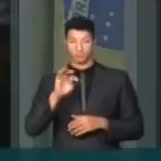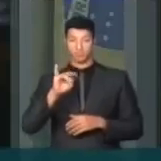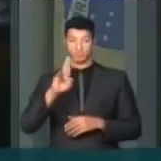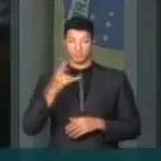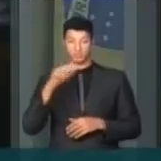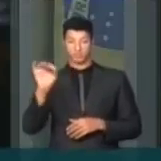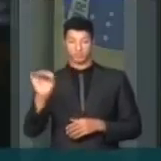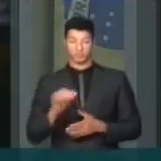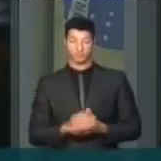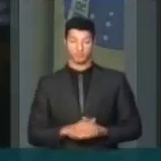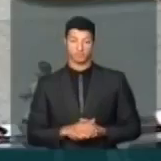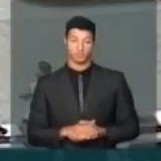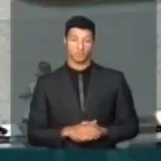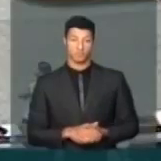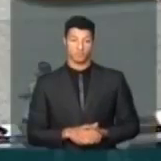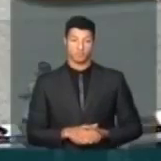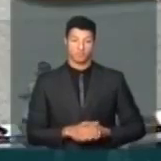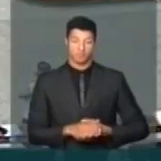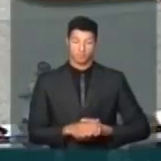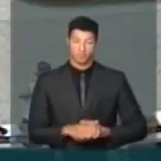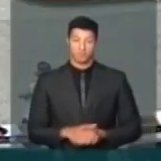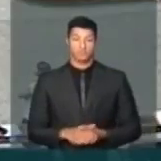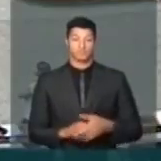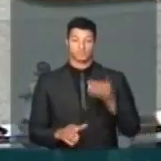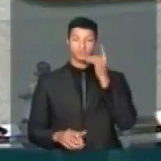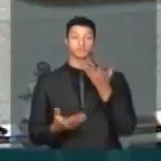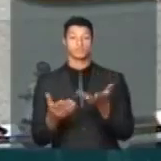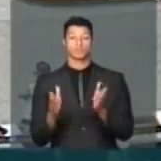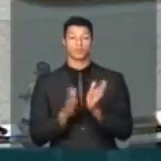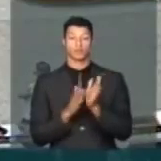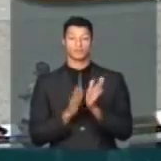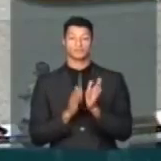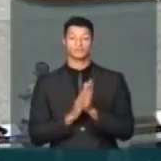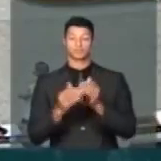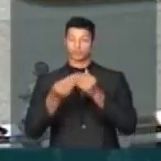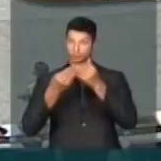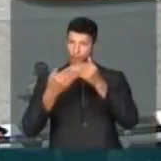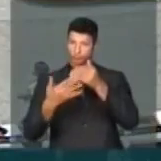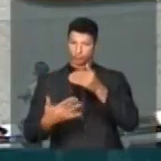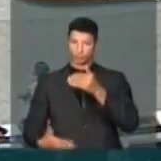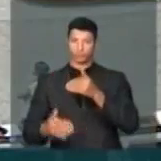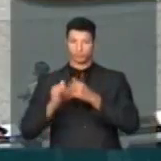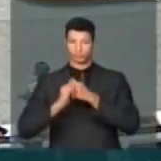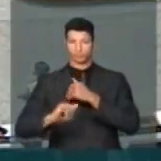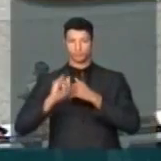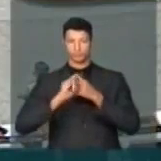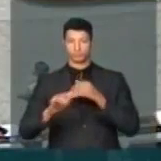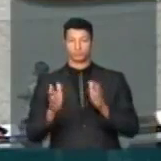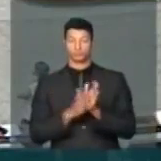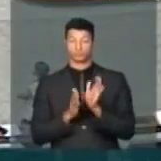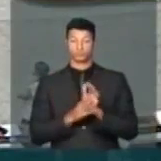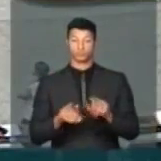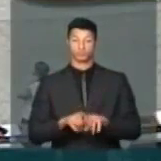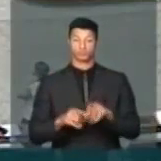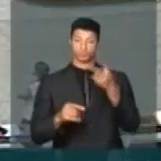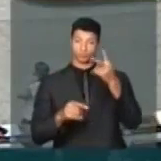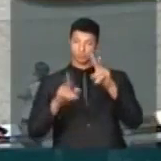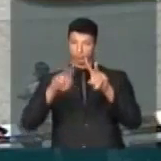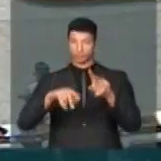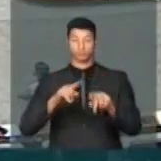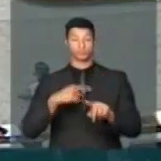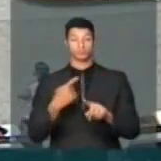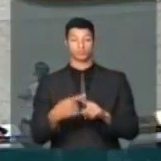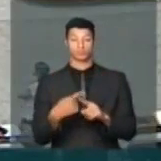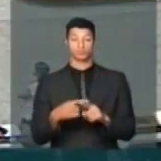quietinho, por favor. Deputado Rodrigo de Castro, primeiro quero lhe parabenizar pelo conteúdo do seu pronunciamento. E parabenizar duplamente, porque